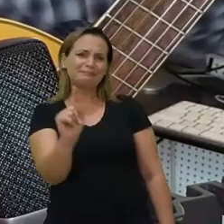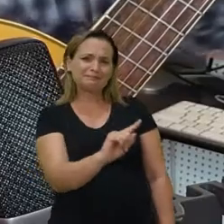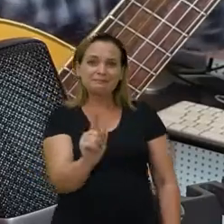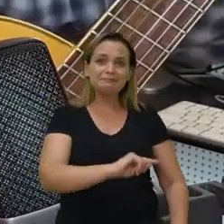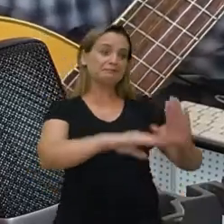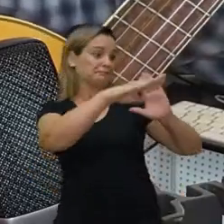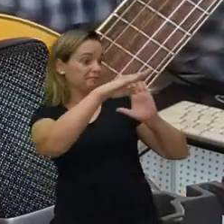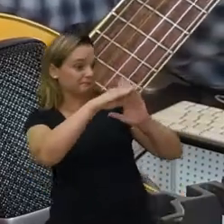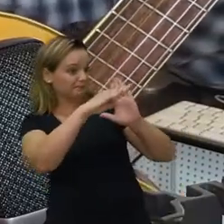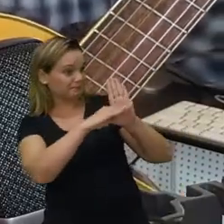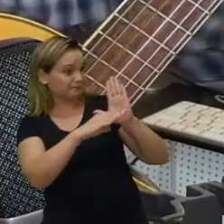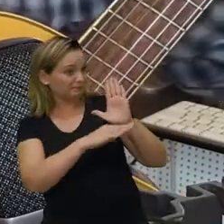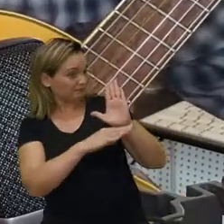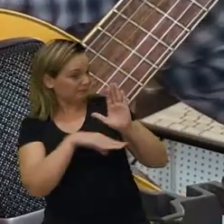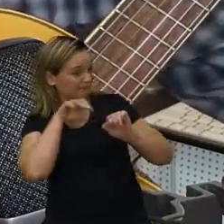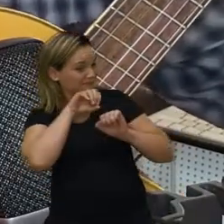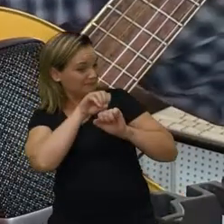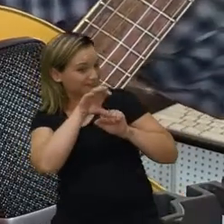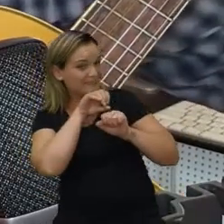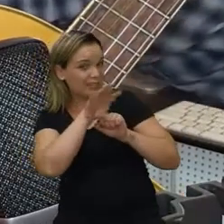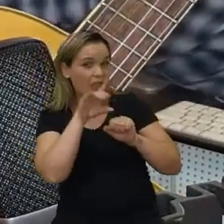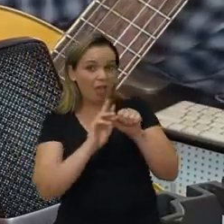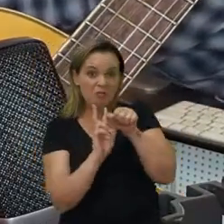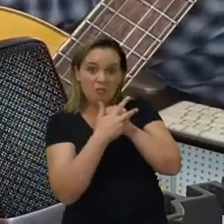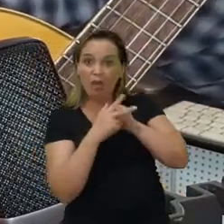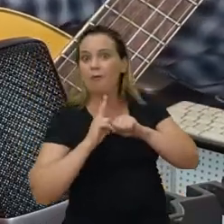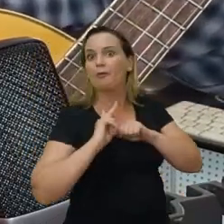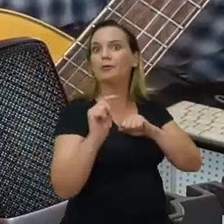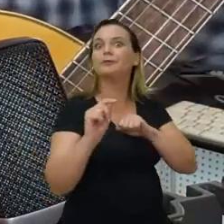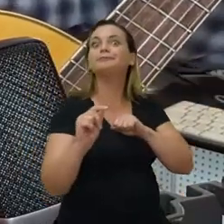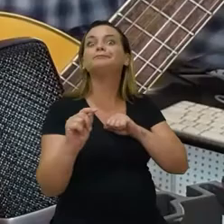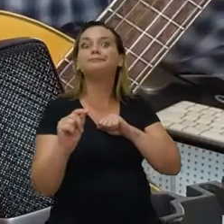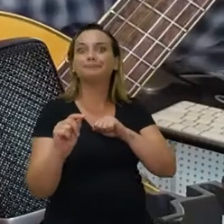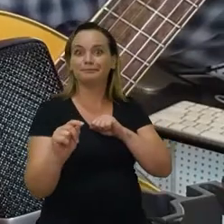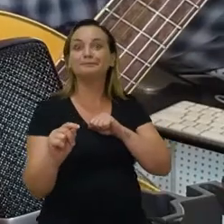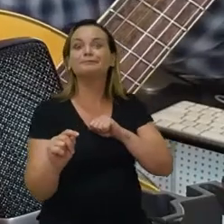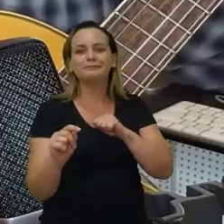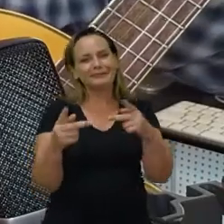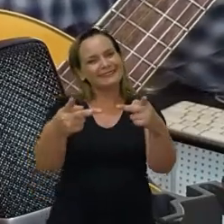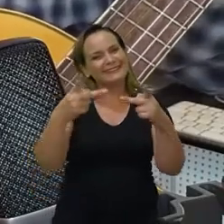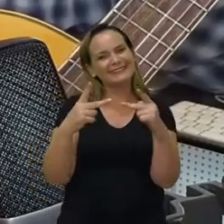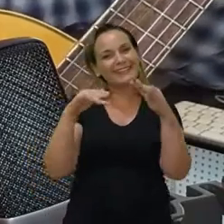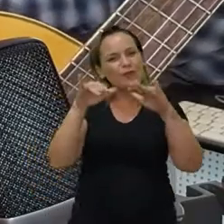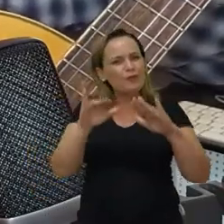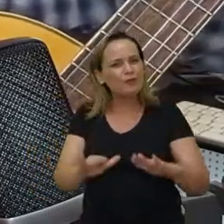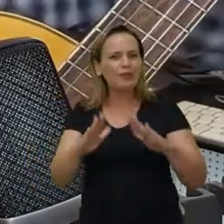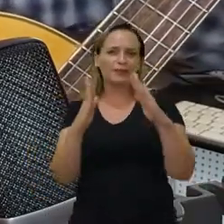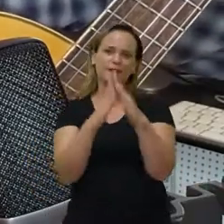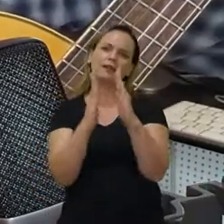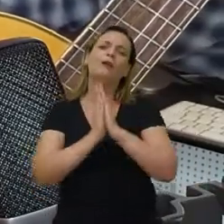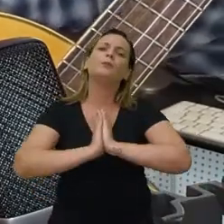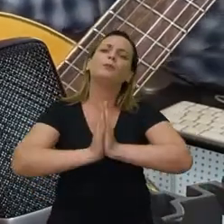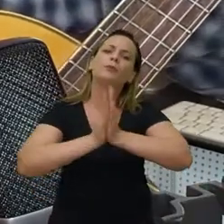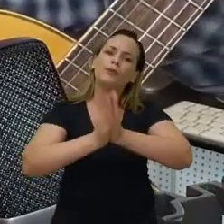Esta receitinha faz até vírus sumir. Te convido a ficar em casa, por favor